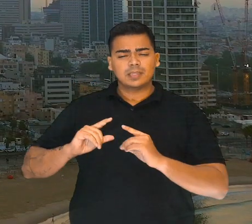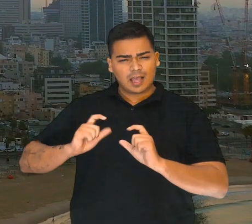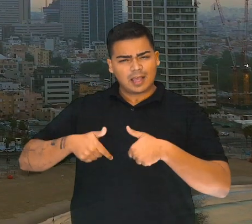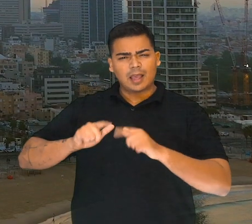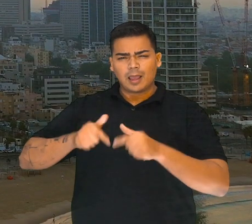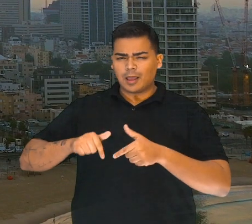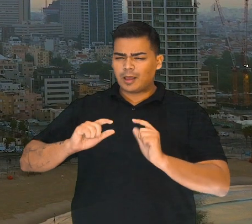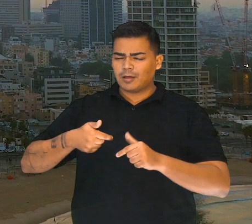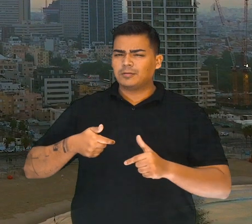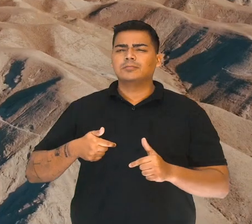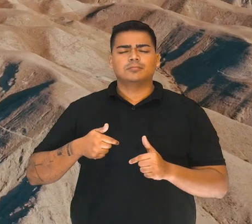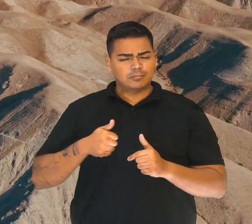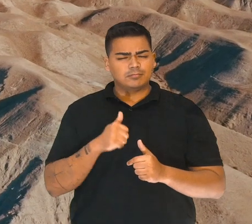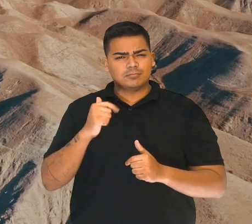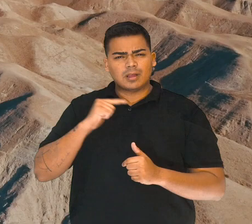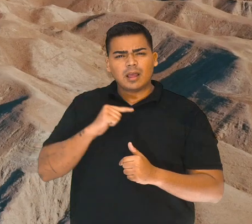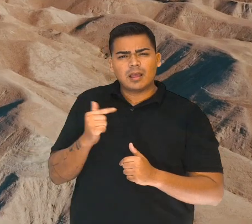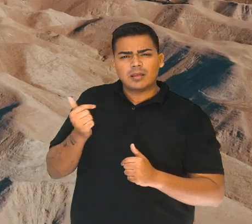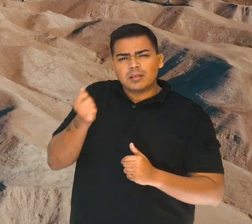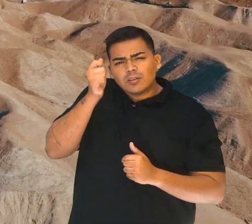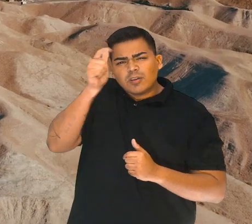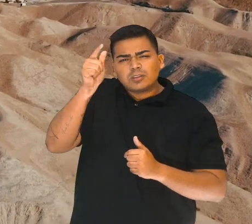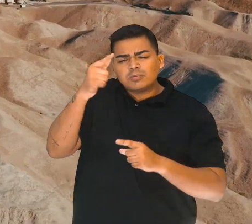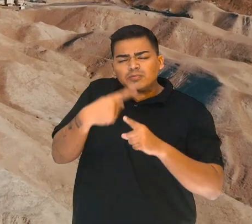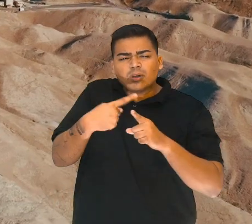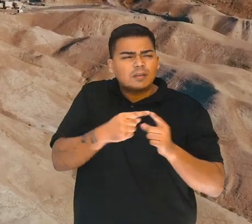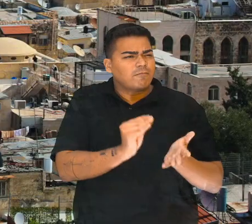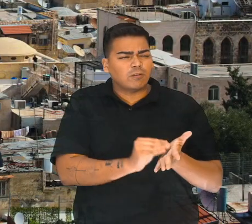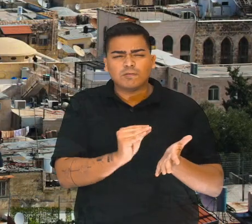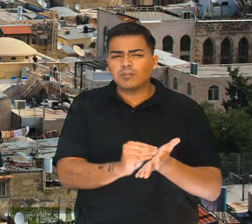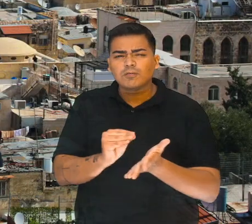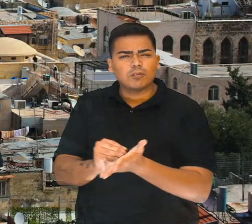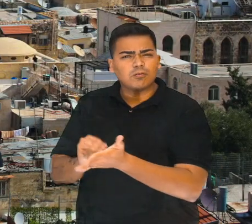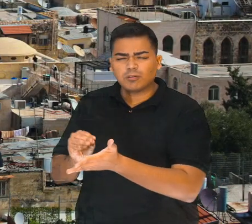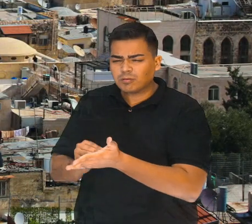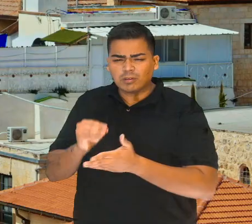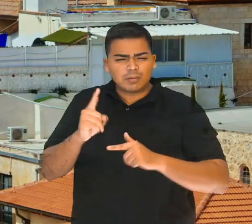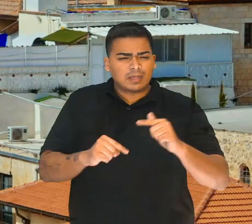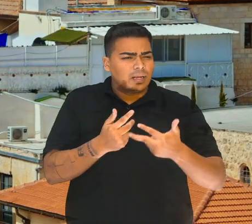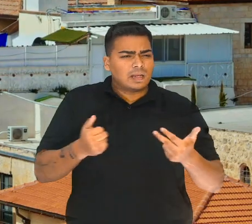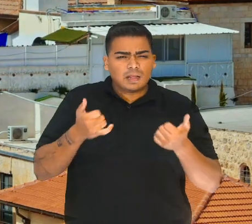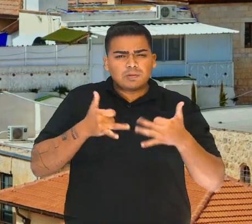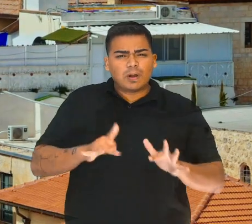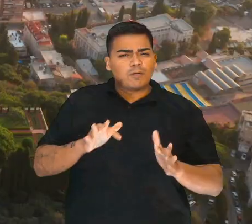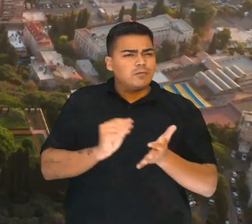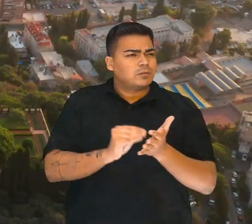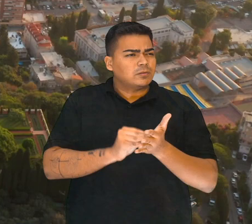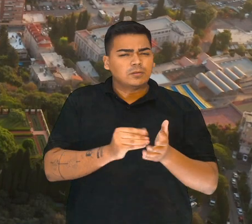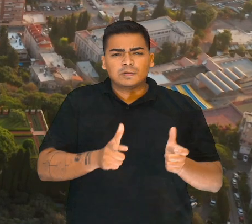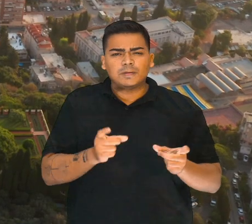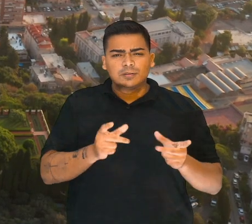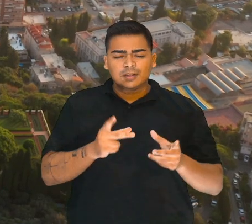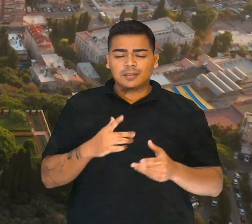Em Israel, muito pelo contrário, inovação nasce da escassez. Faltam recursos naturais, falta mercado. Na